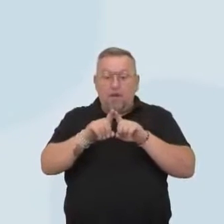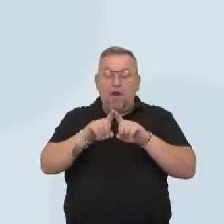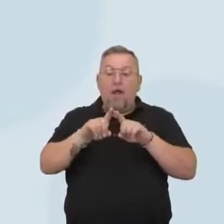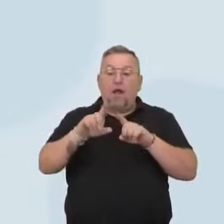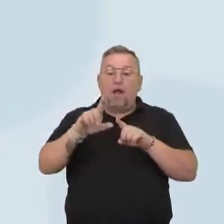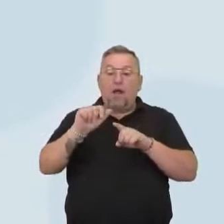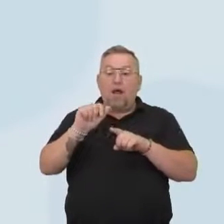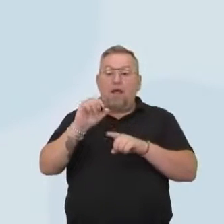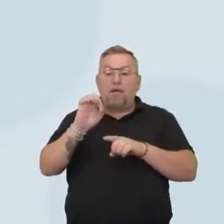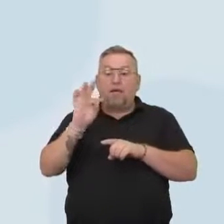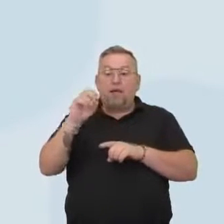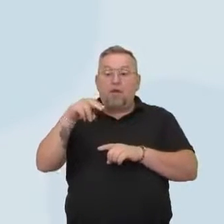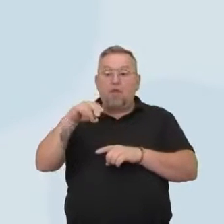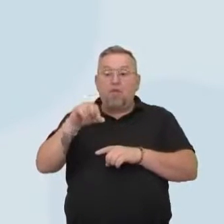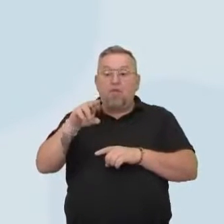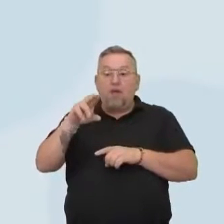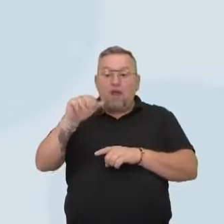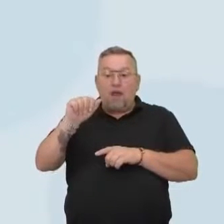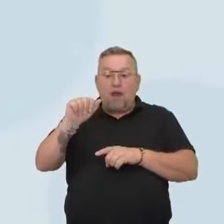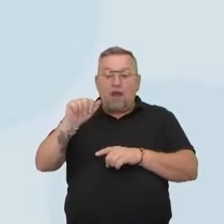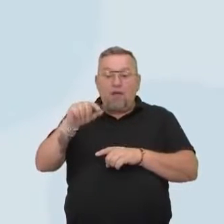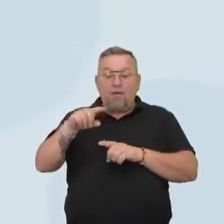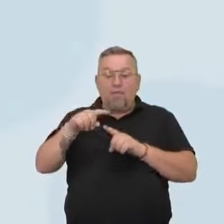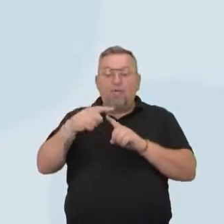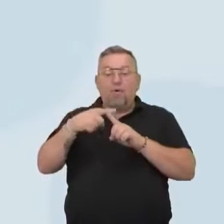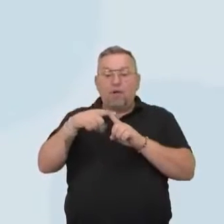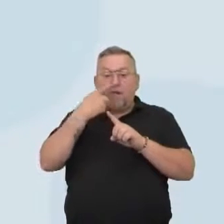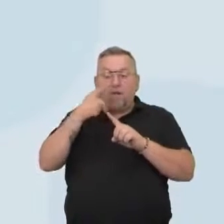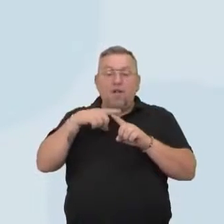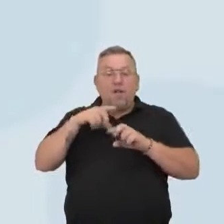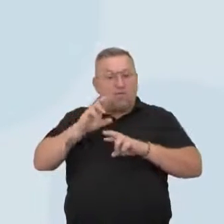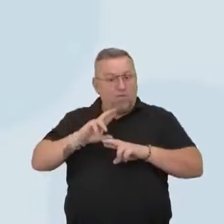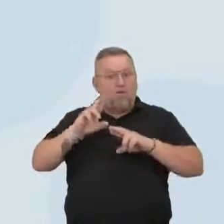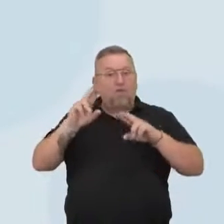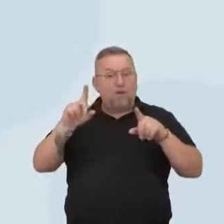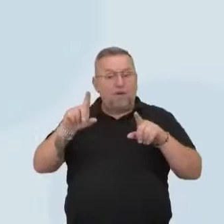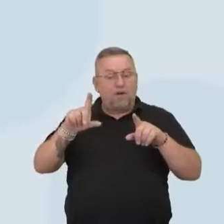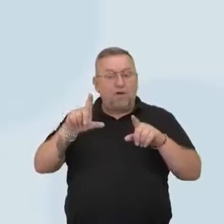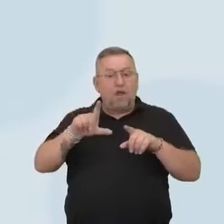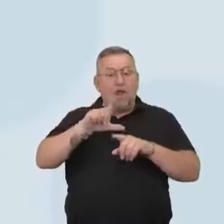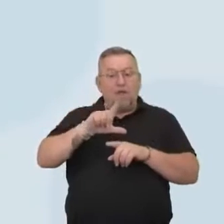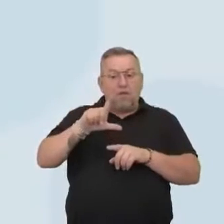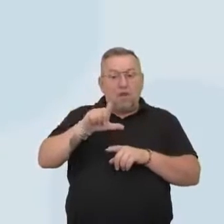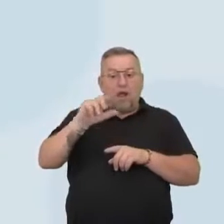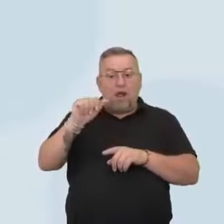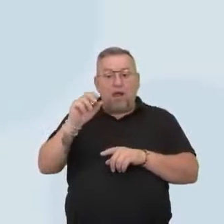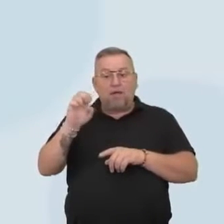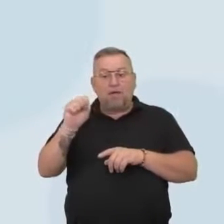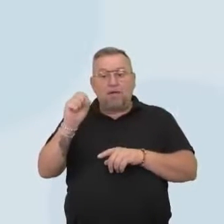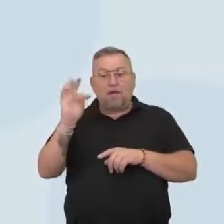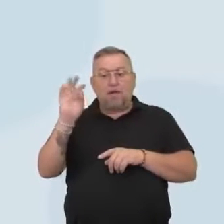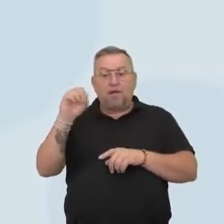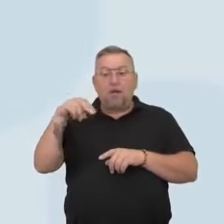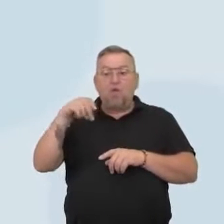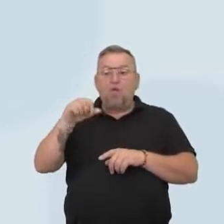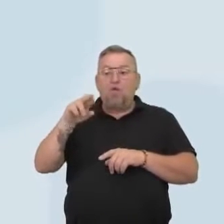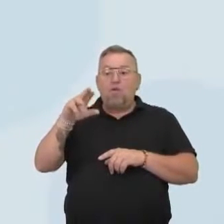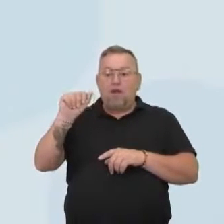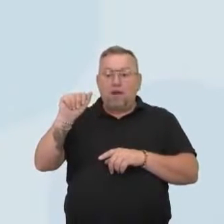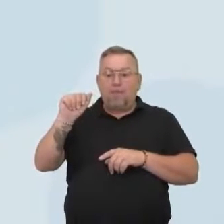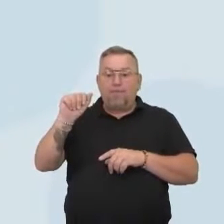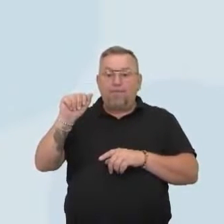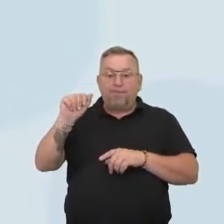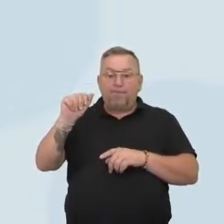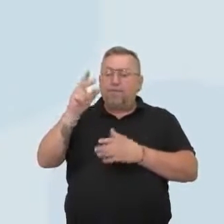astenosfera, quando a gente fala interface, é que na realidade elas têm diferenças, né? A litosfera e a astenosfera, apesar de ficar, né,